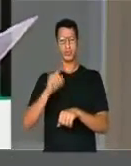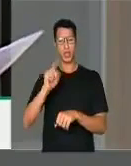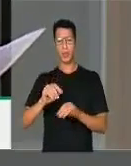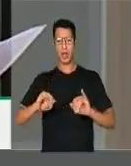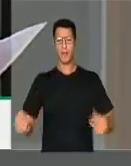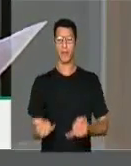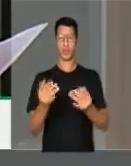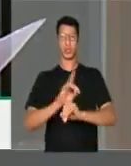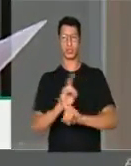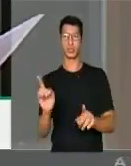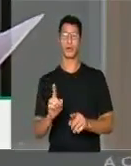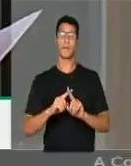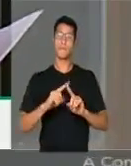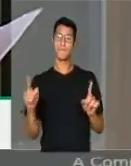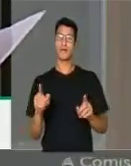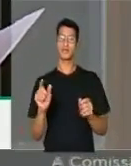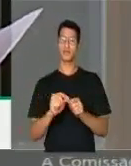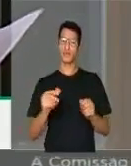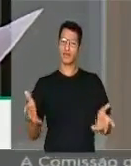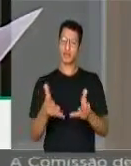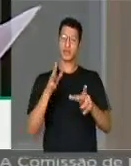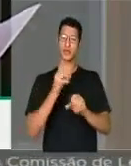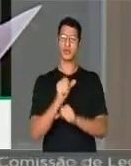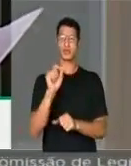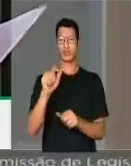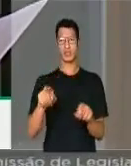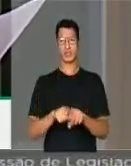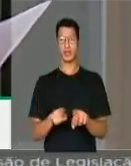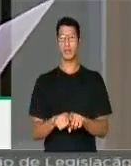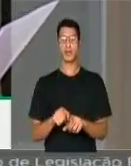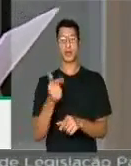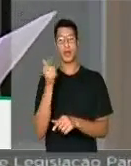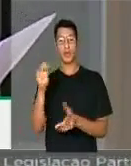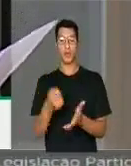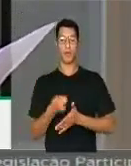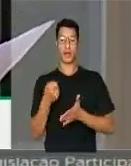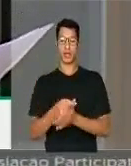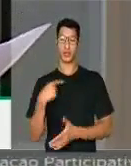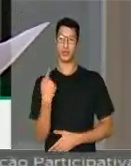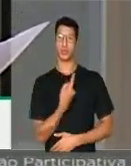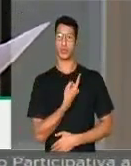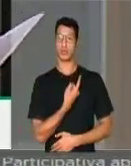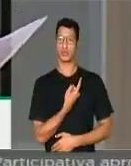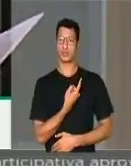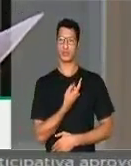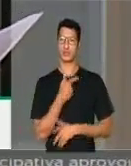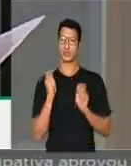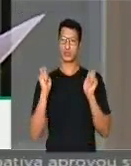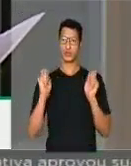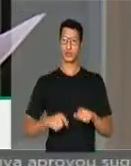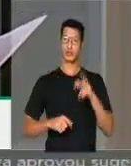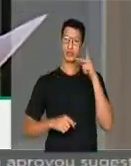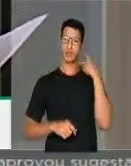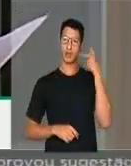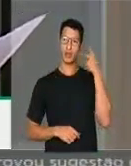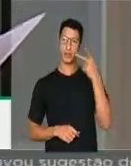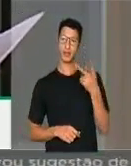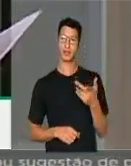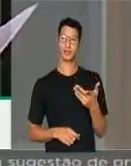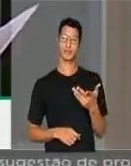é oportunista, mas de prestação de contas, que é inclusive uma obrigação nossa, na condição de